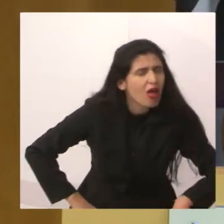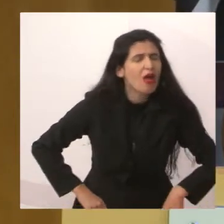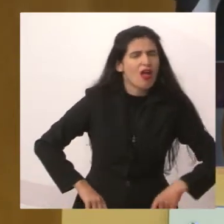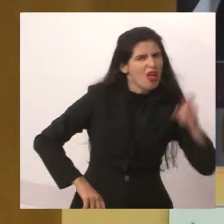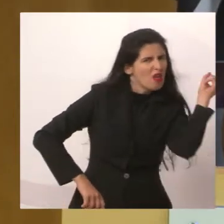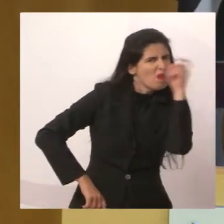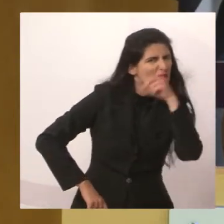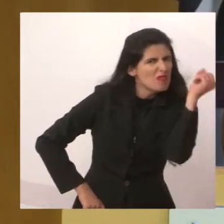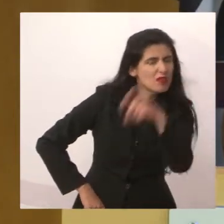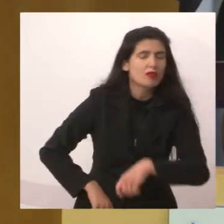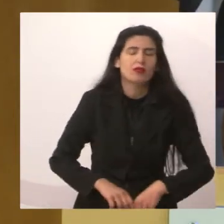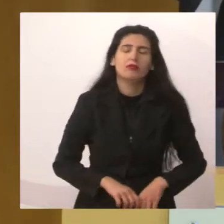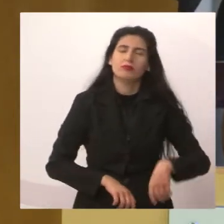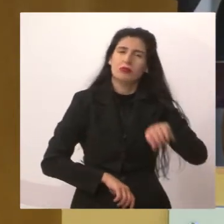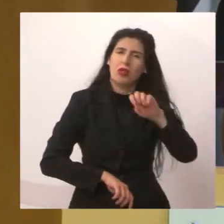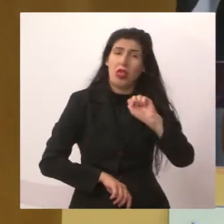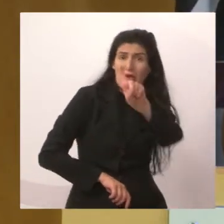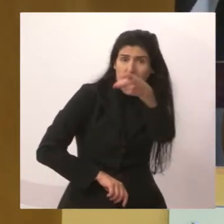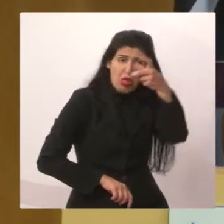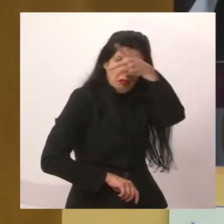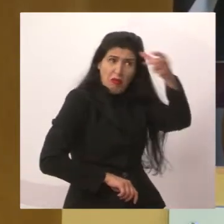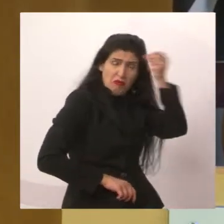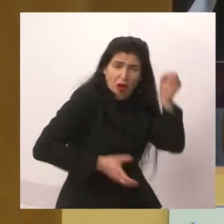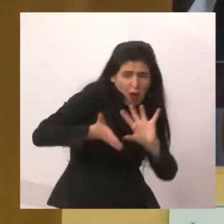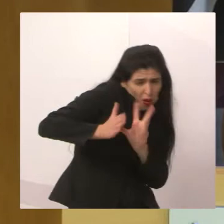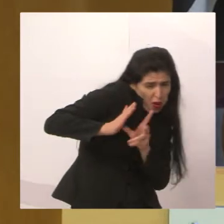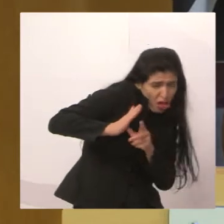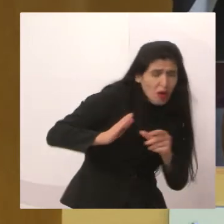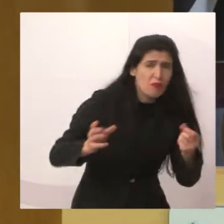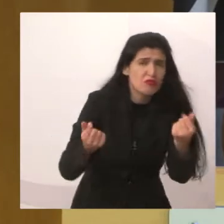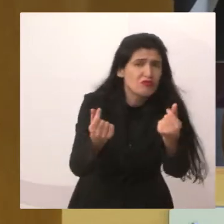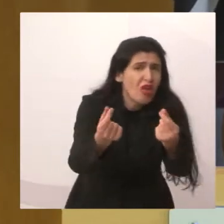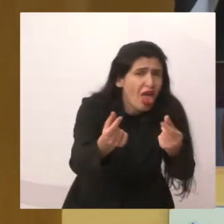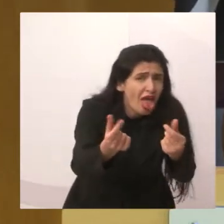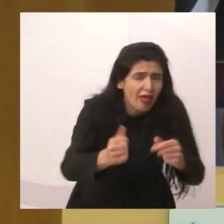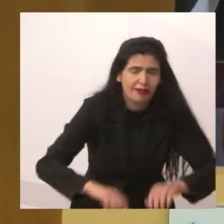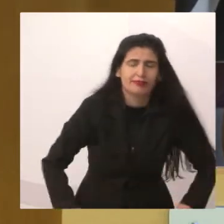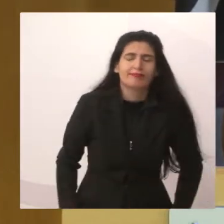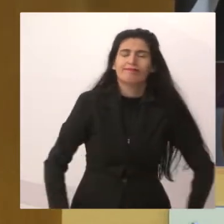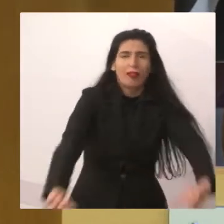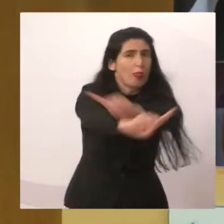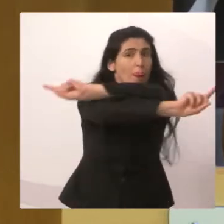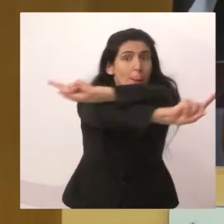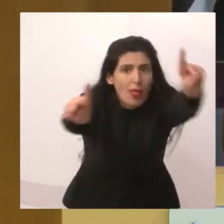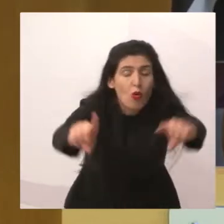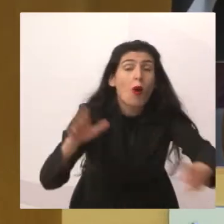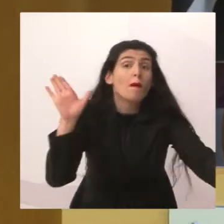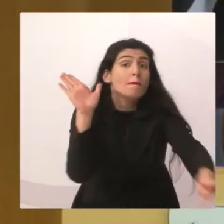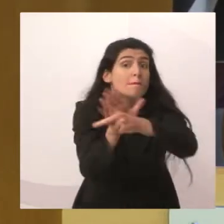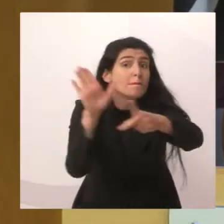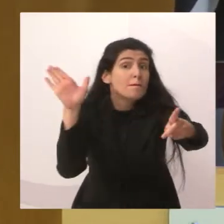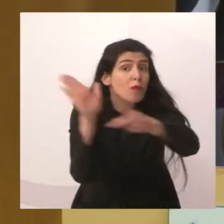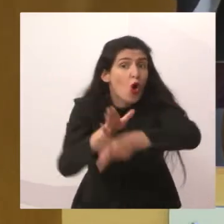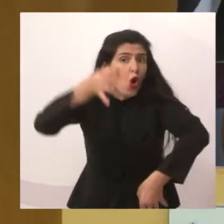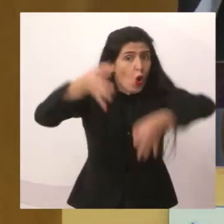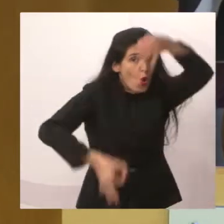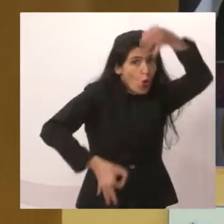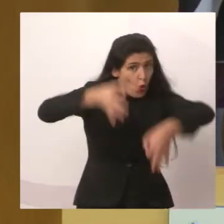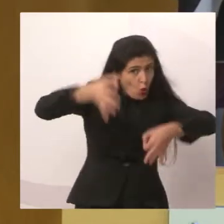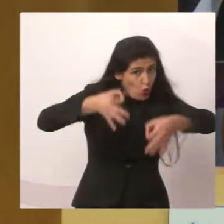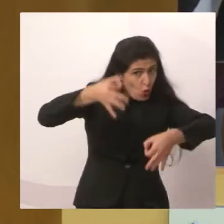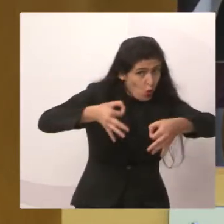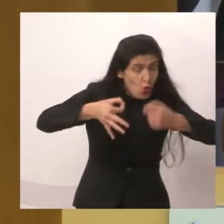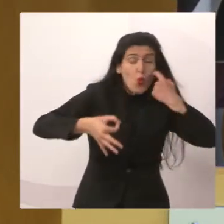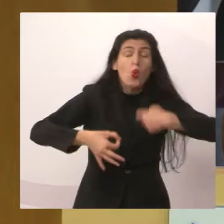prefeito subtraiu dinheiro da educação. E, na verdade, o que aconteceu foi isso. O próprio Tribunal de Contas, quem teve,